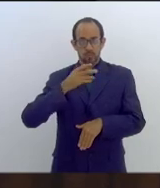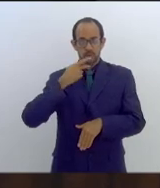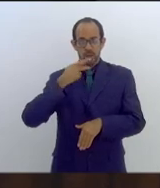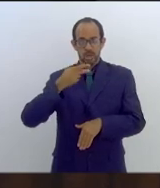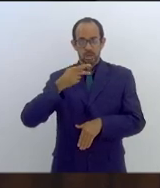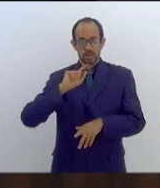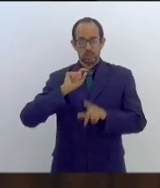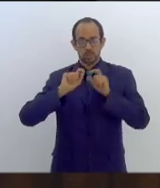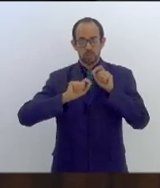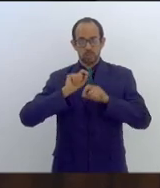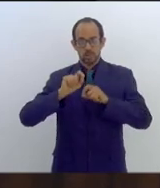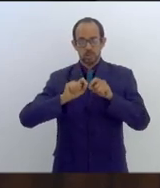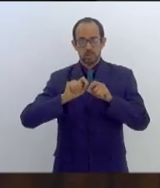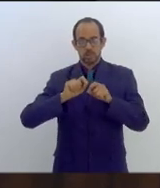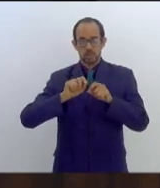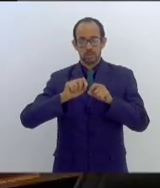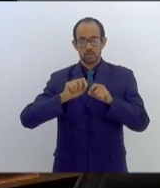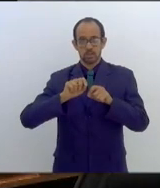pedir